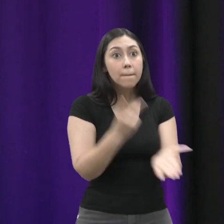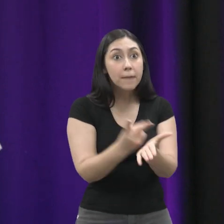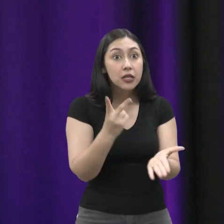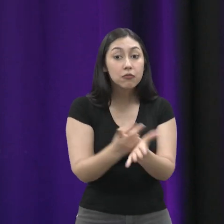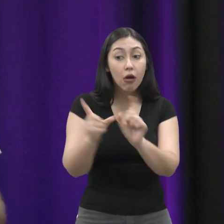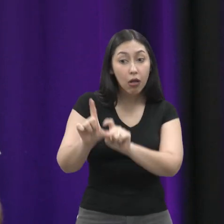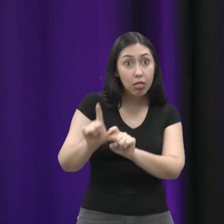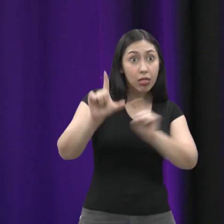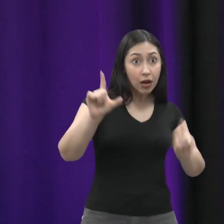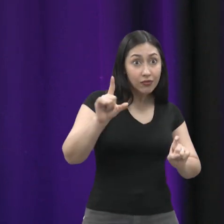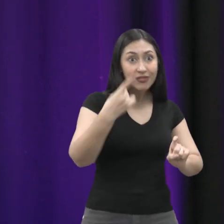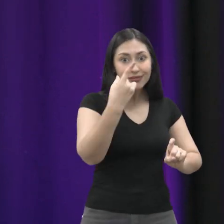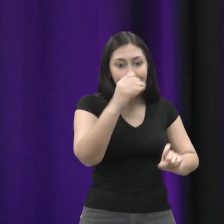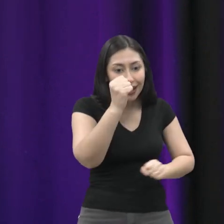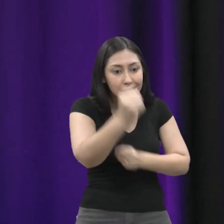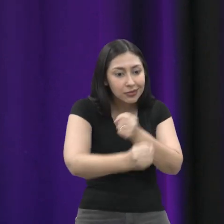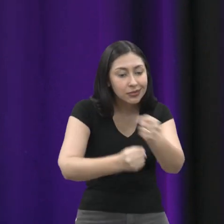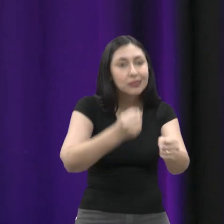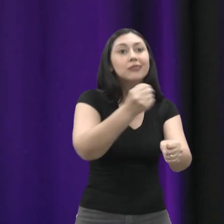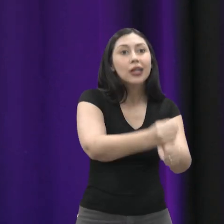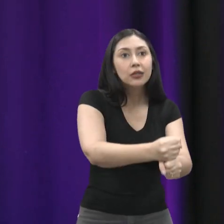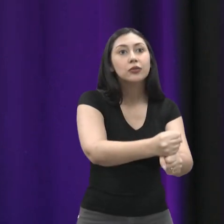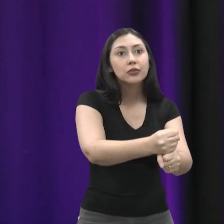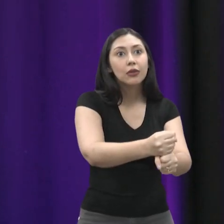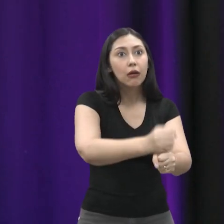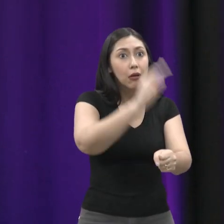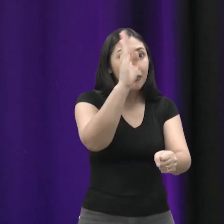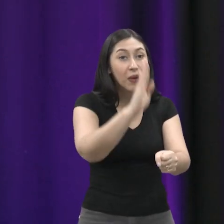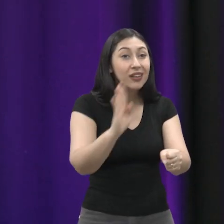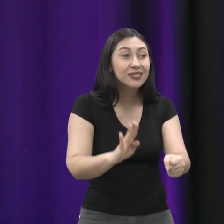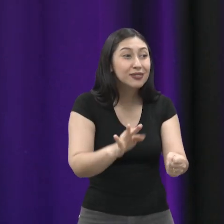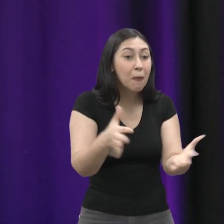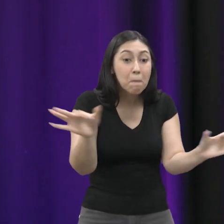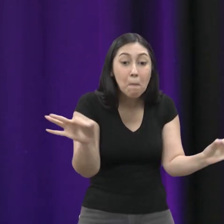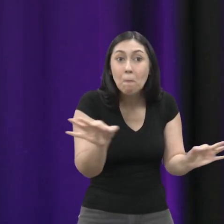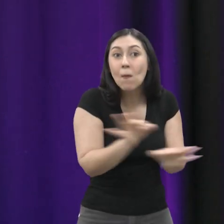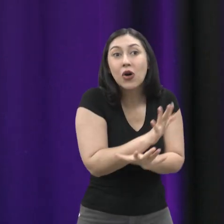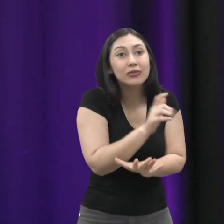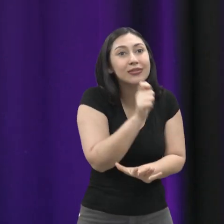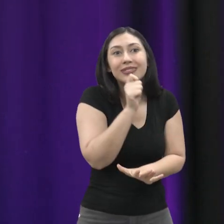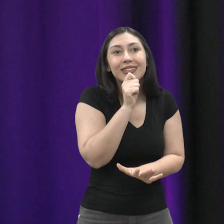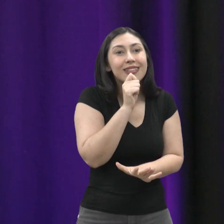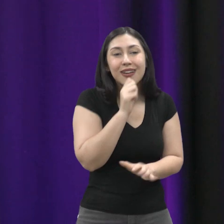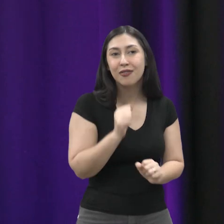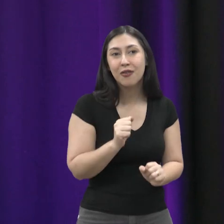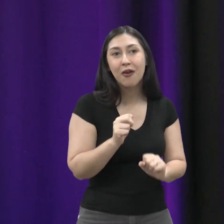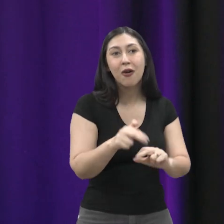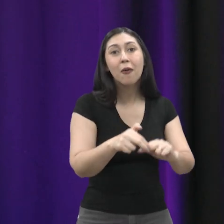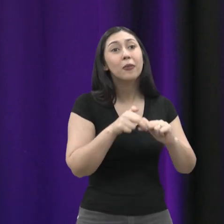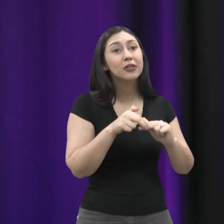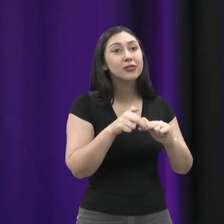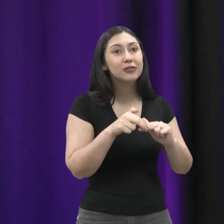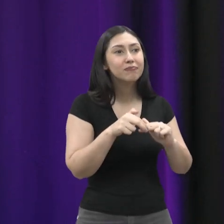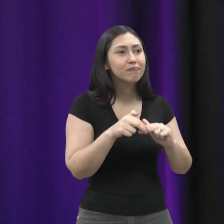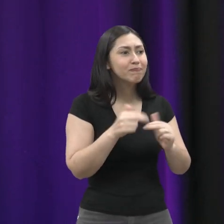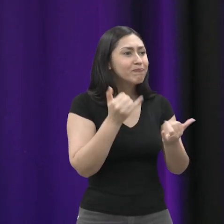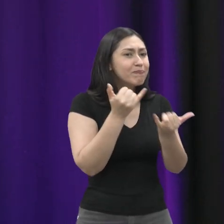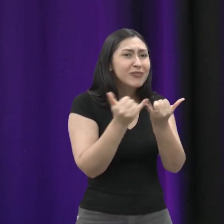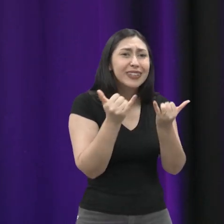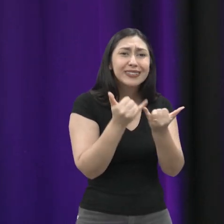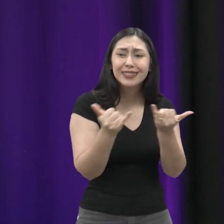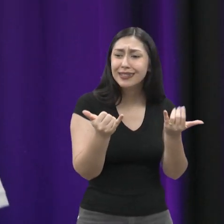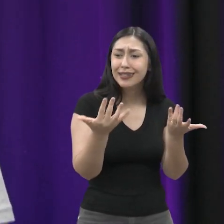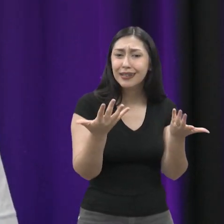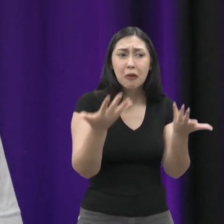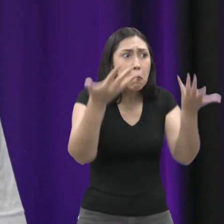estava plenamente criado na mente dos brasileiros, ele ameaçava se destruir, né? Então, eu costumo falar